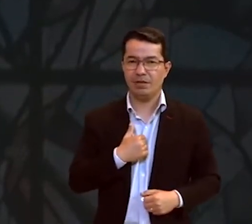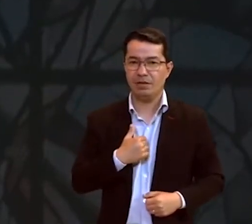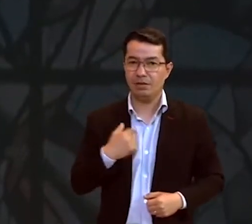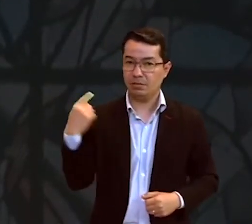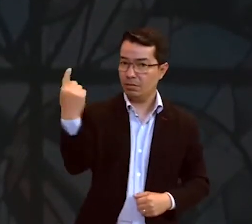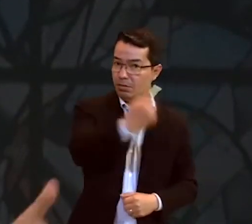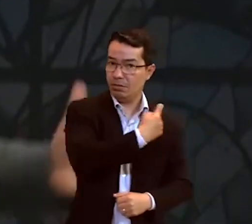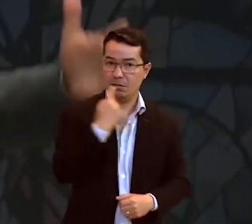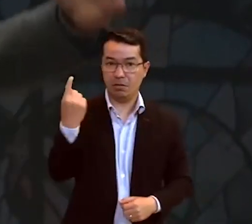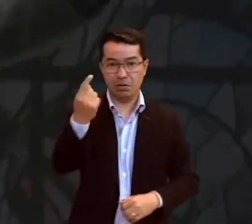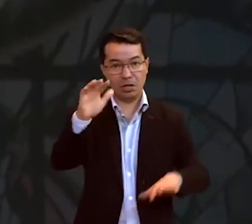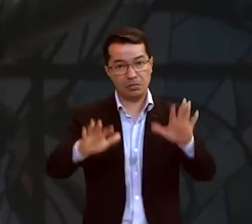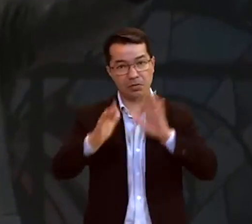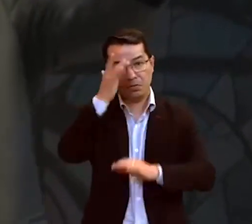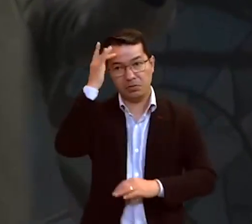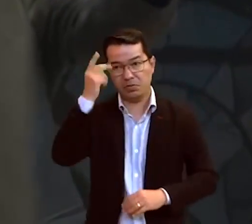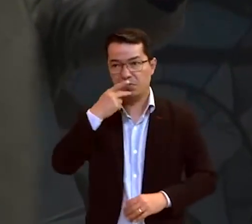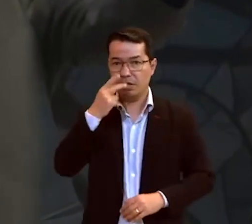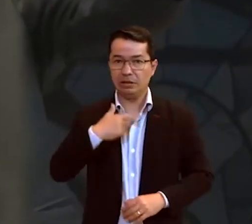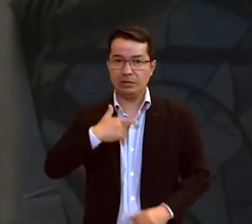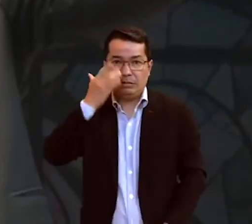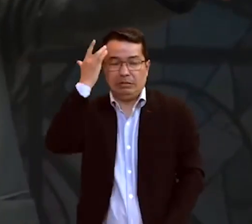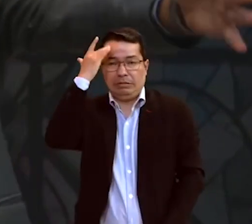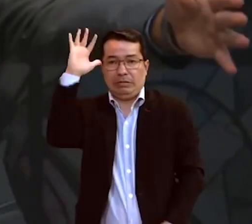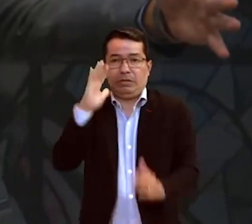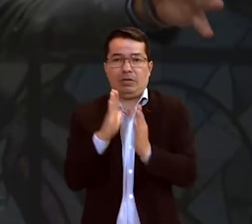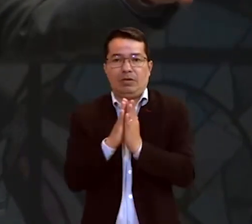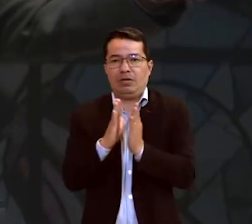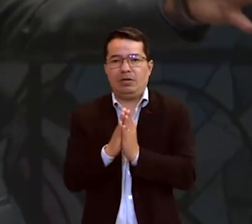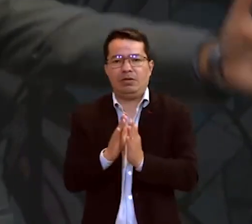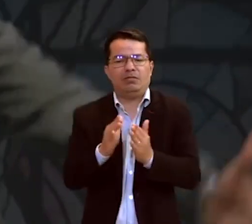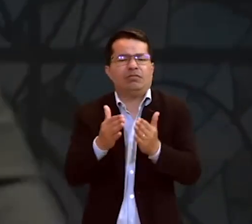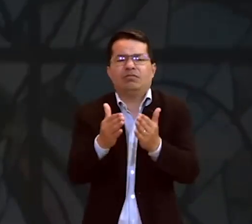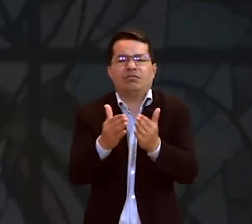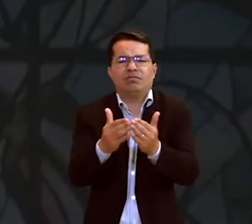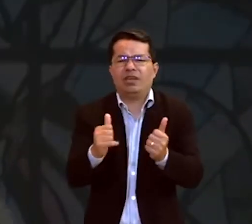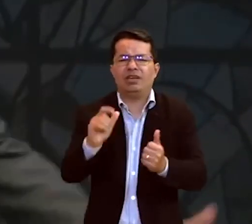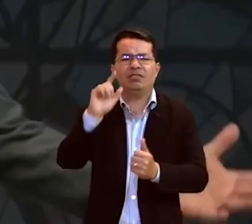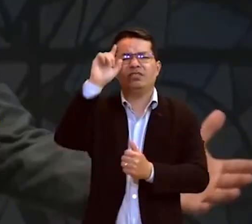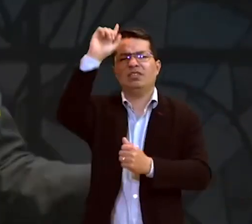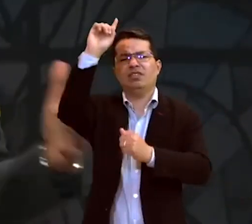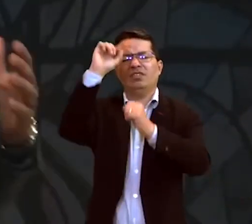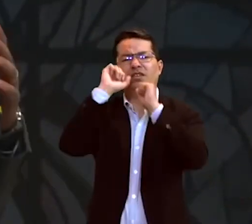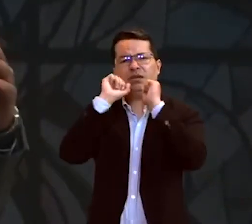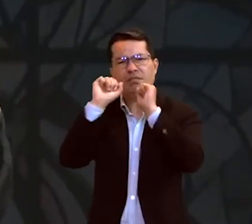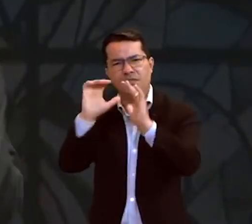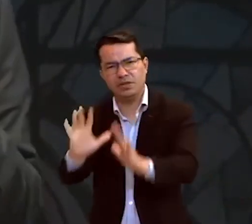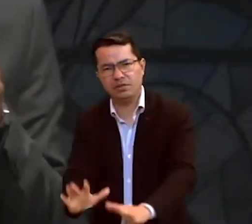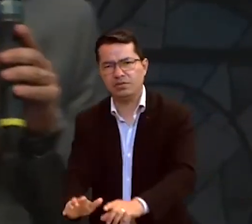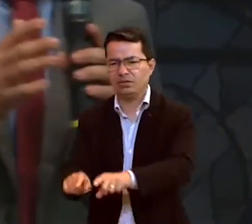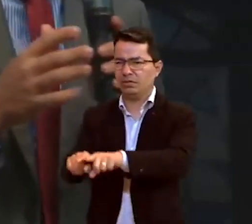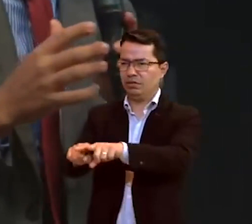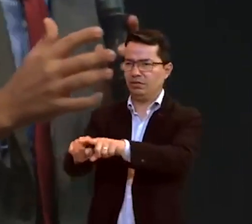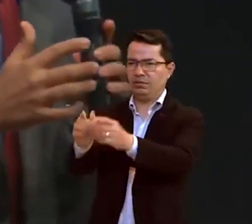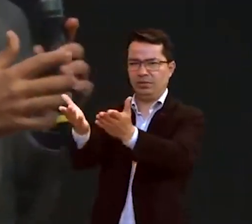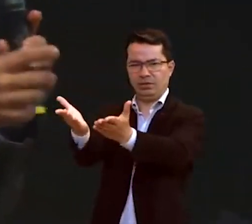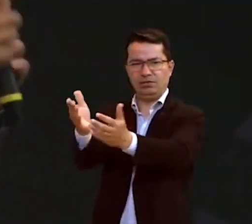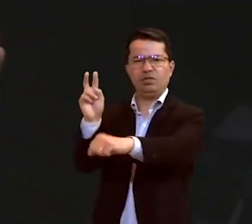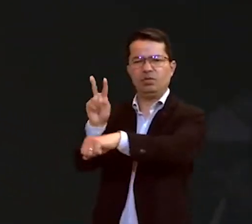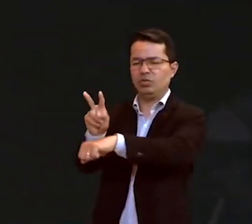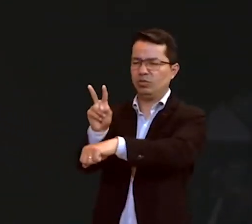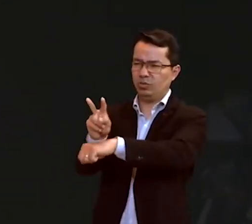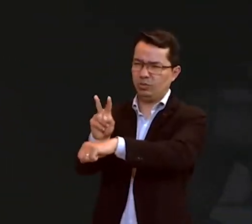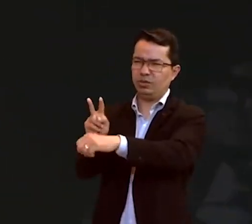Fala assim, Deus abençoa o meu irmão. Cuida dele. Está aqui. E a palavra de Deus vai dizer que